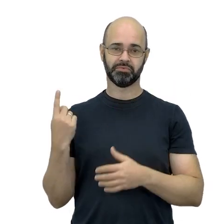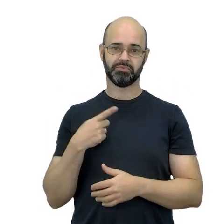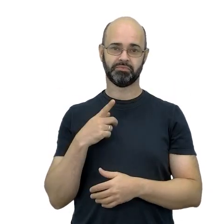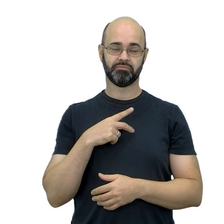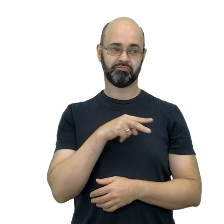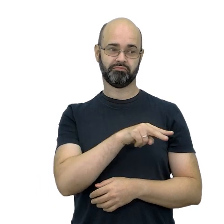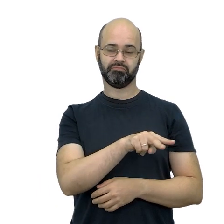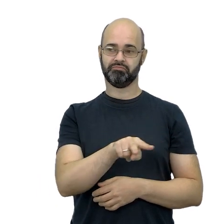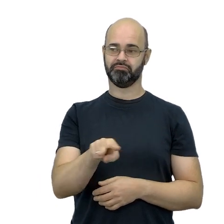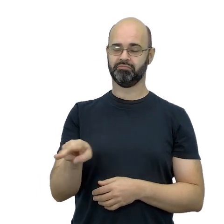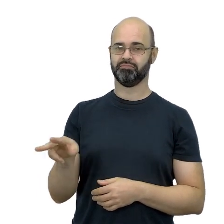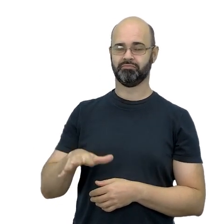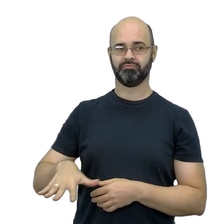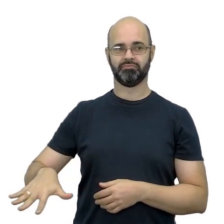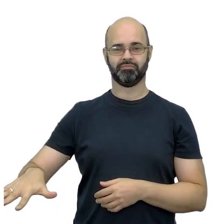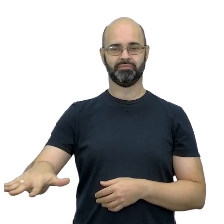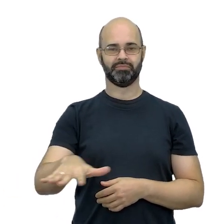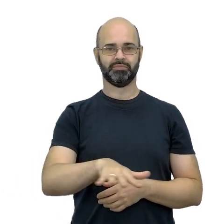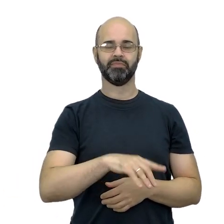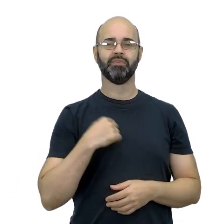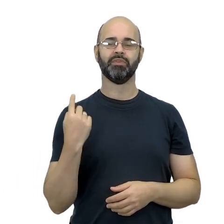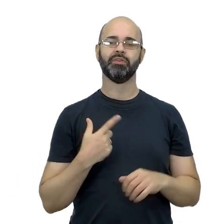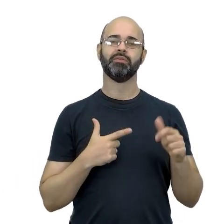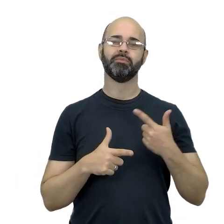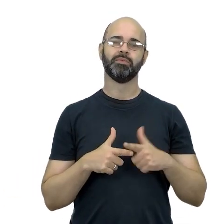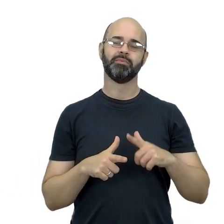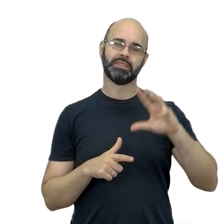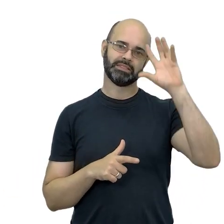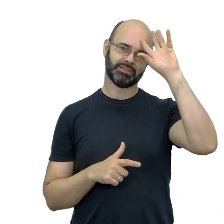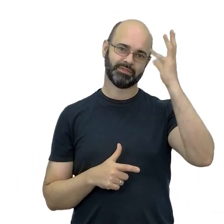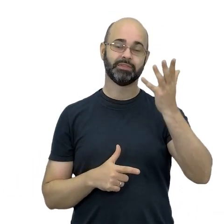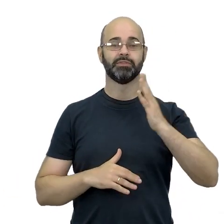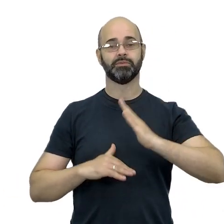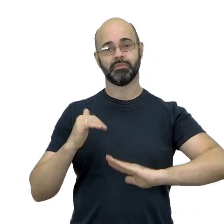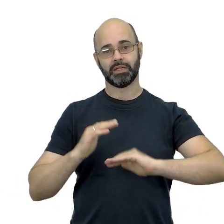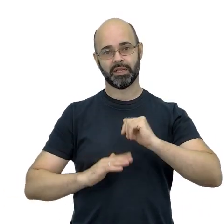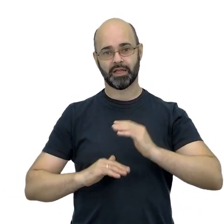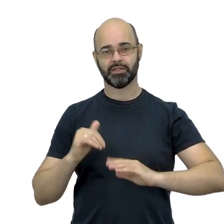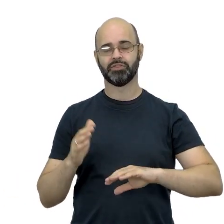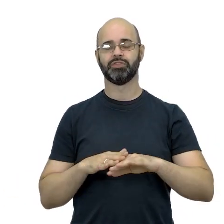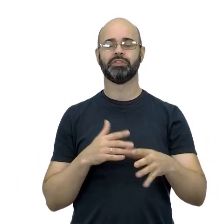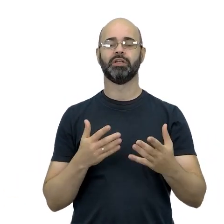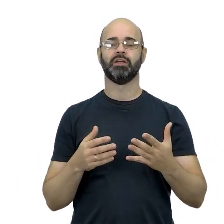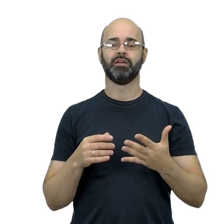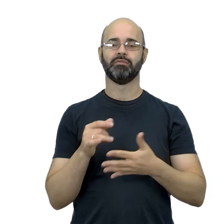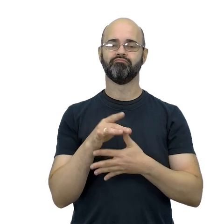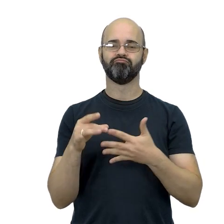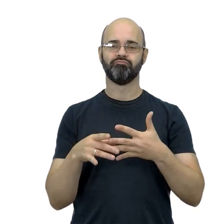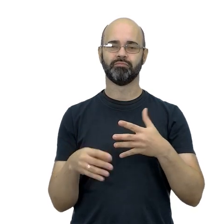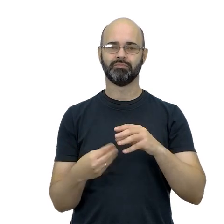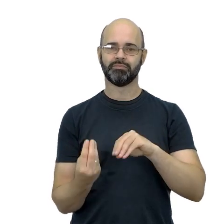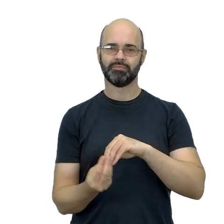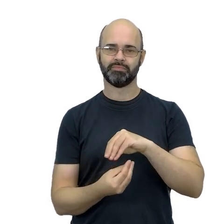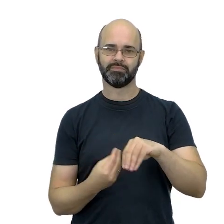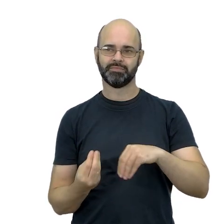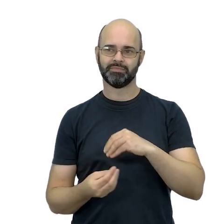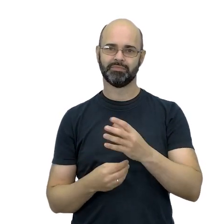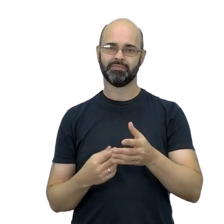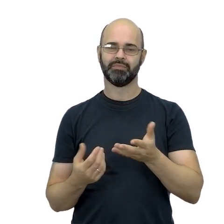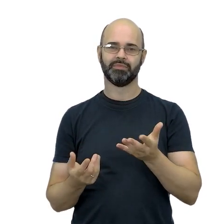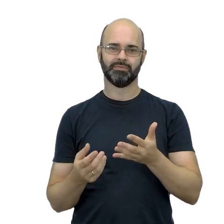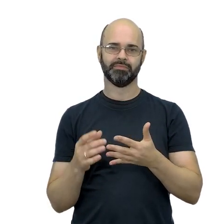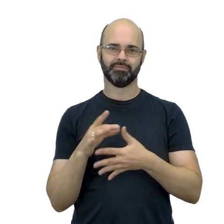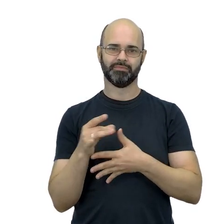para resolvermos esses problemas. Então, a prática interdisciplinar, conforme é reforçada pela Base Nacional Comum Curricular